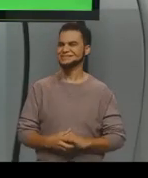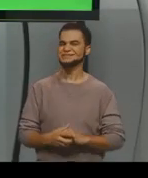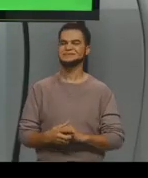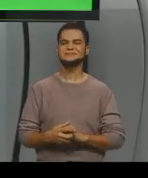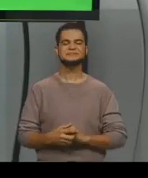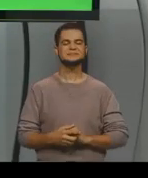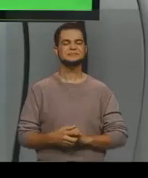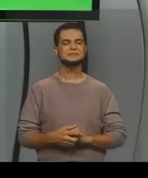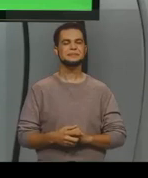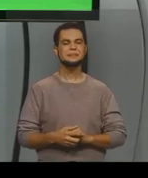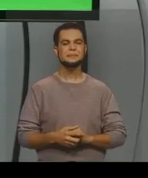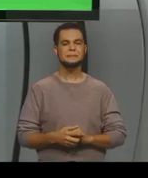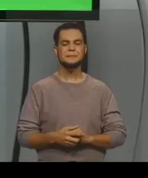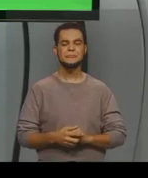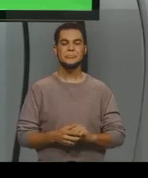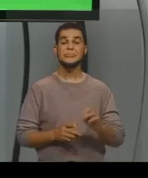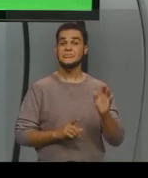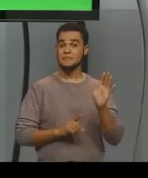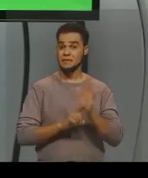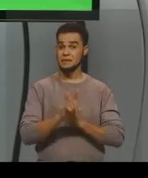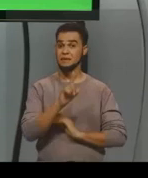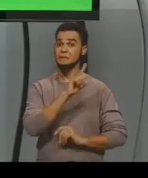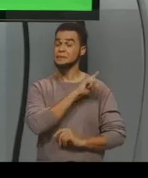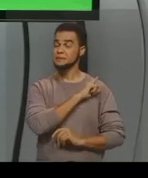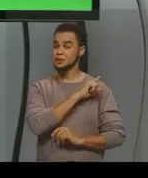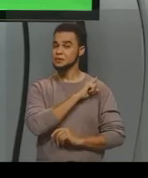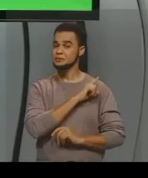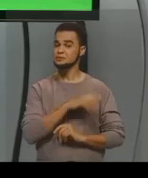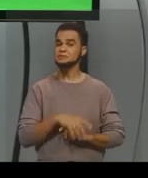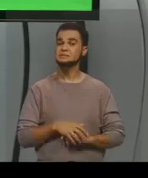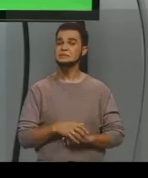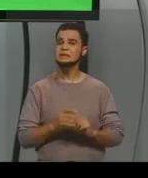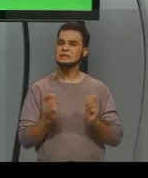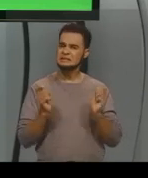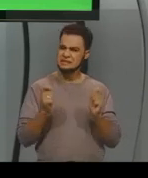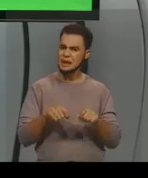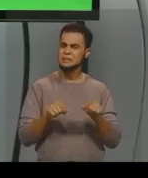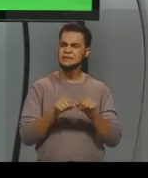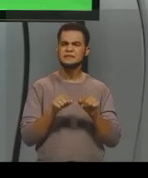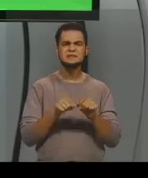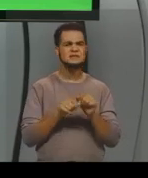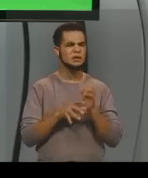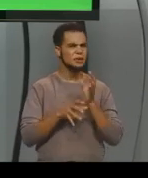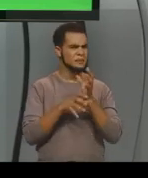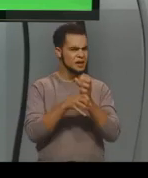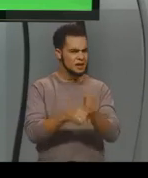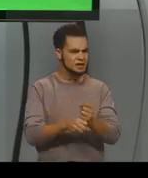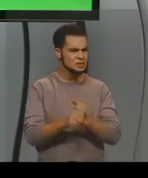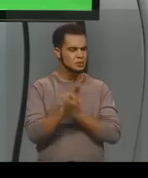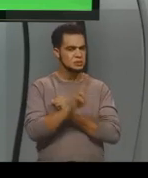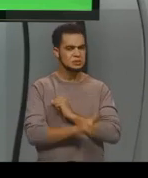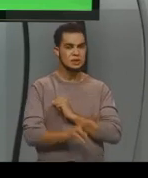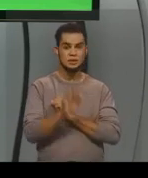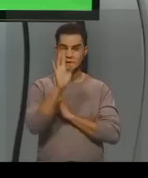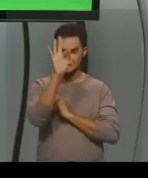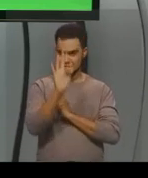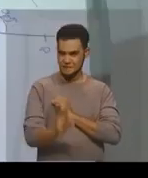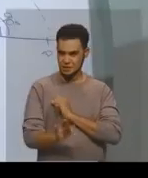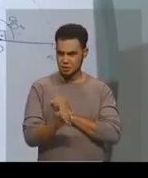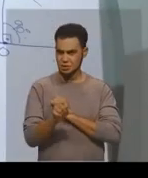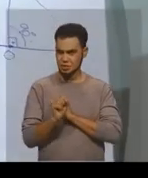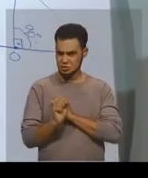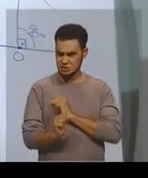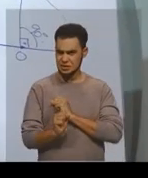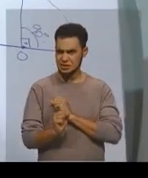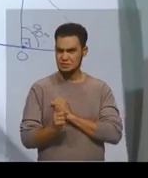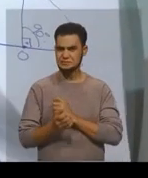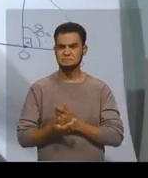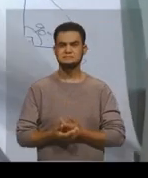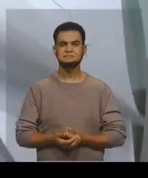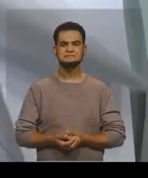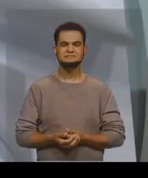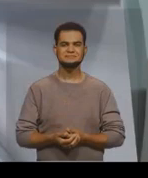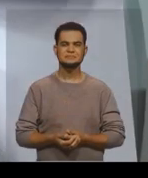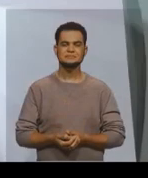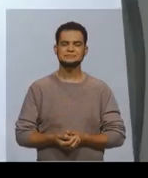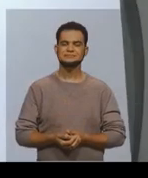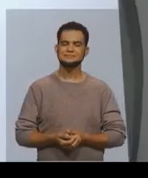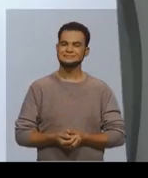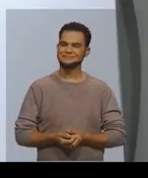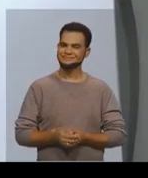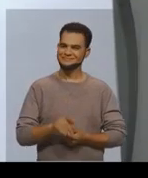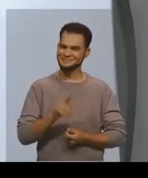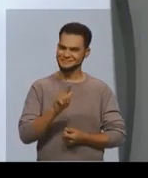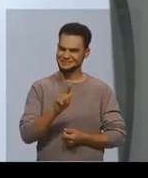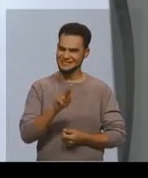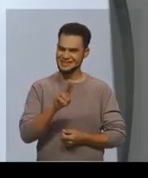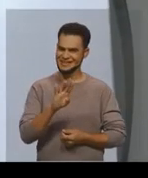ano. Tem como fazer uma operação com fatorial? Tem sim. Guilherme, professor lá de Passos,